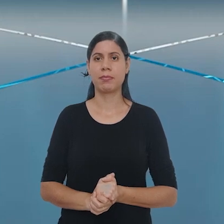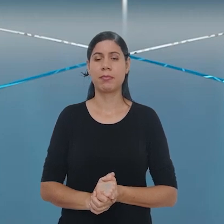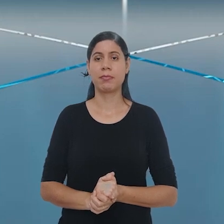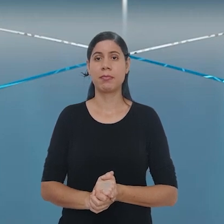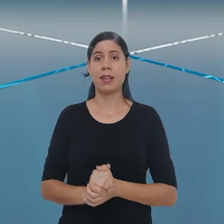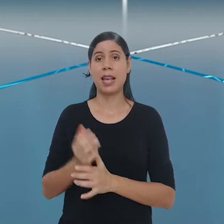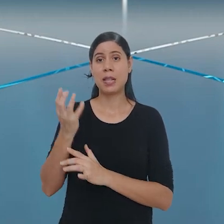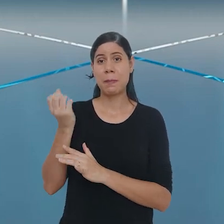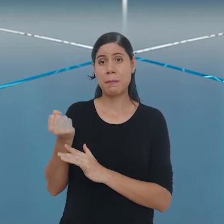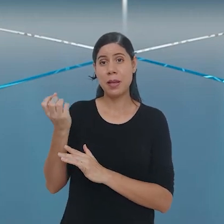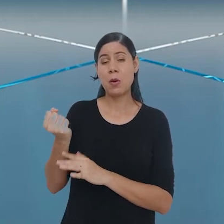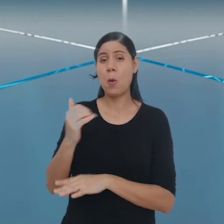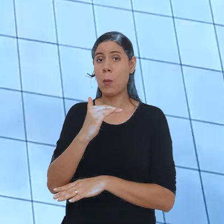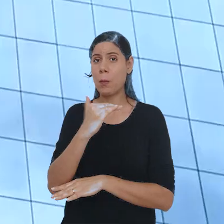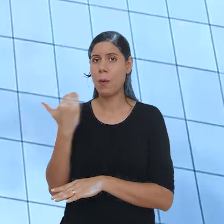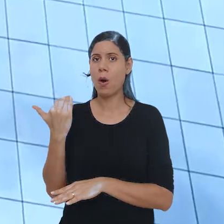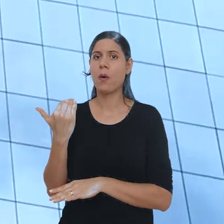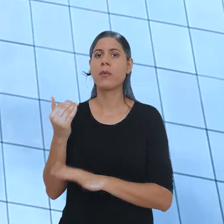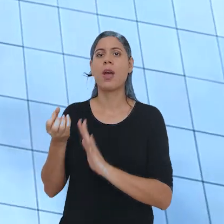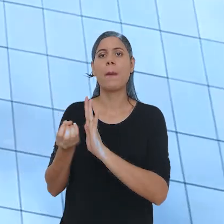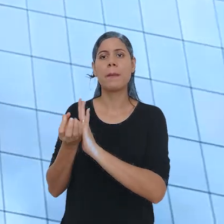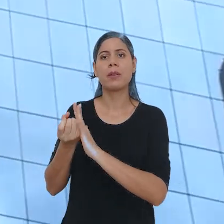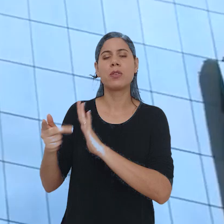a reportagem de William Nascimento.